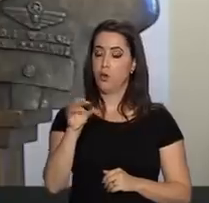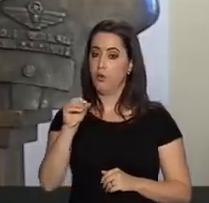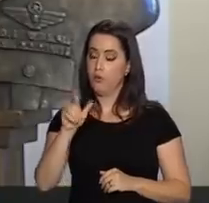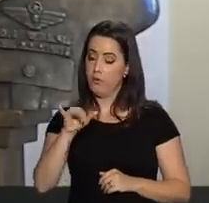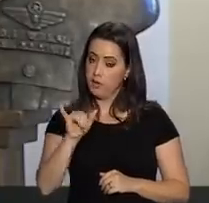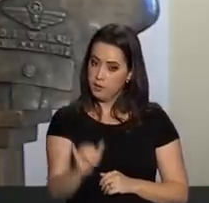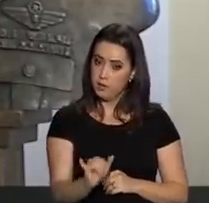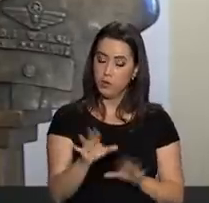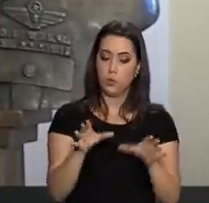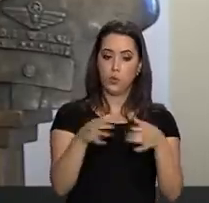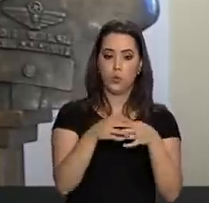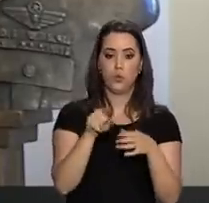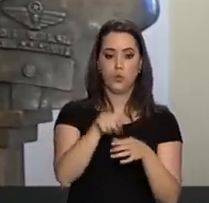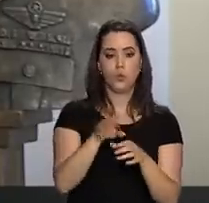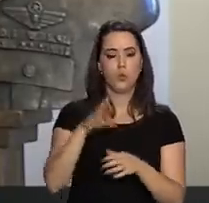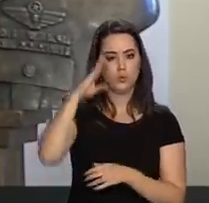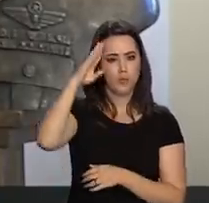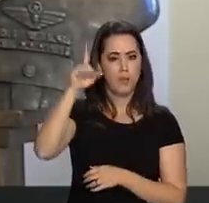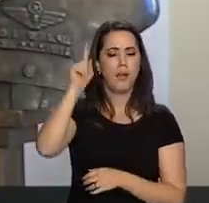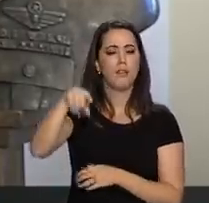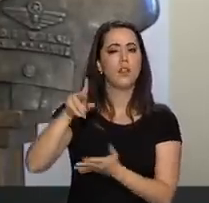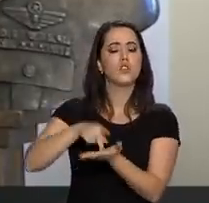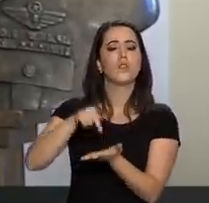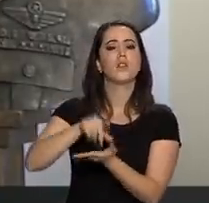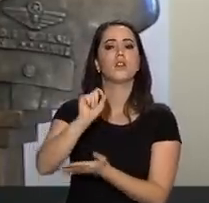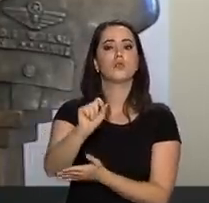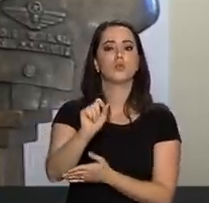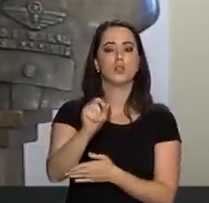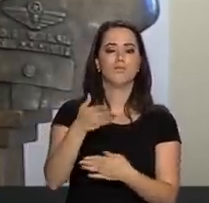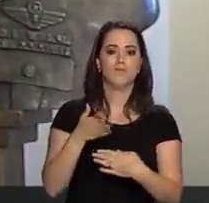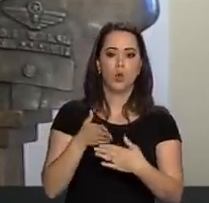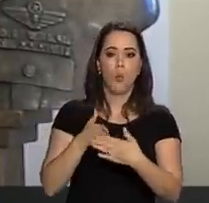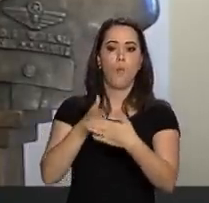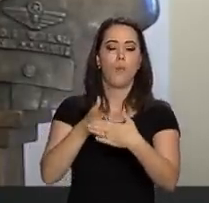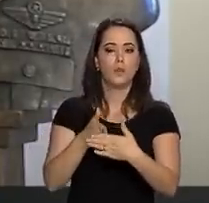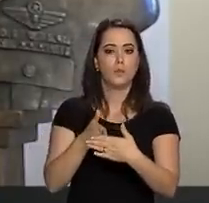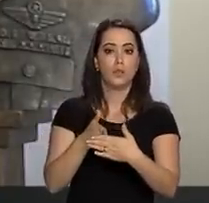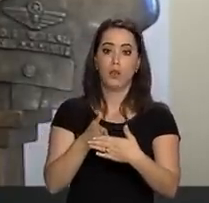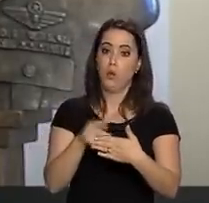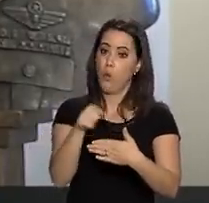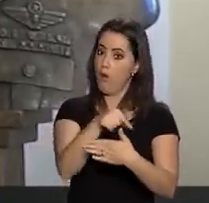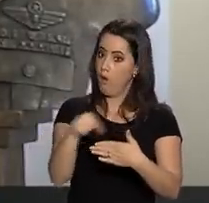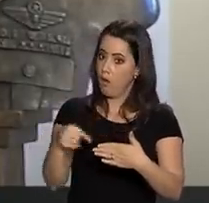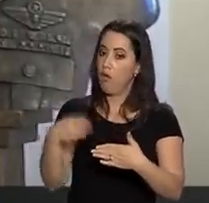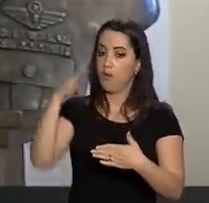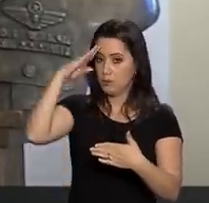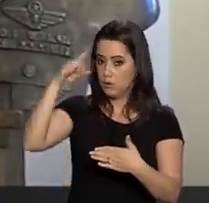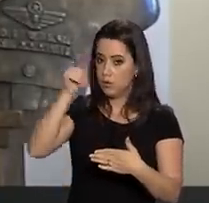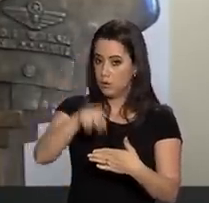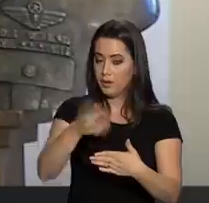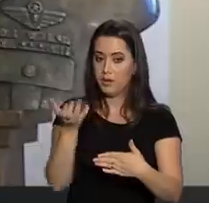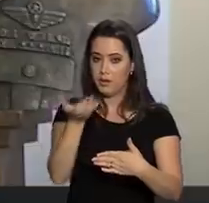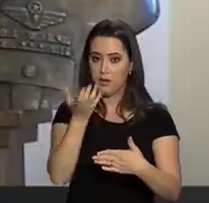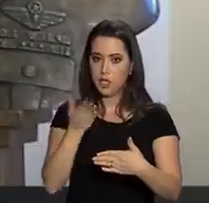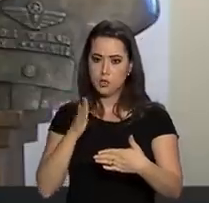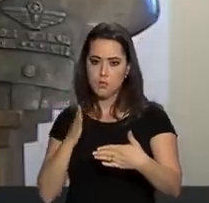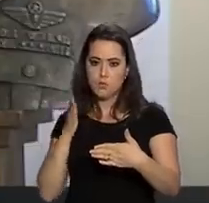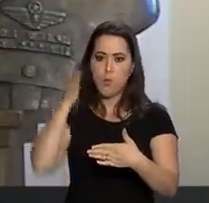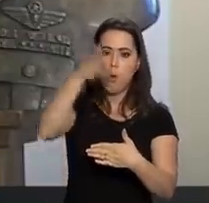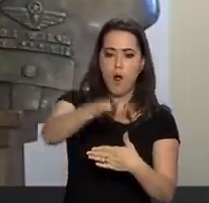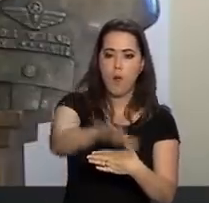Forças Armadas são, na verdade, um obstáculo para aqueles que querem usurpar do